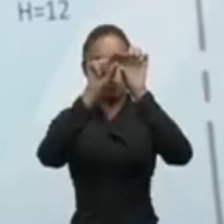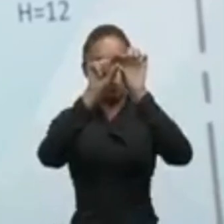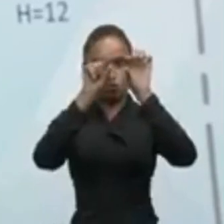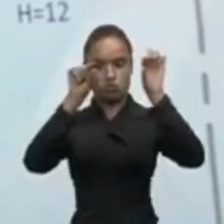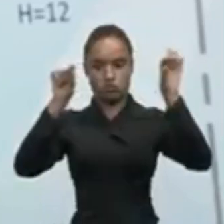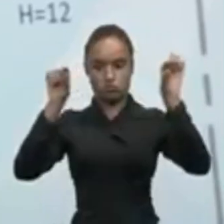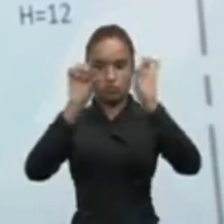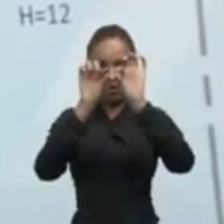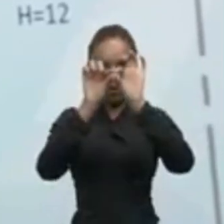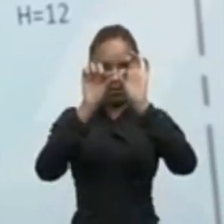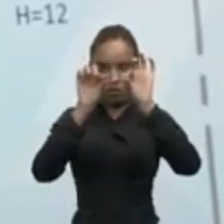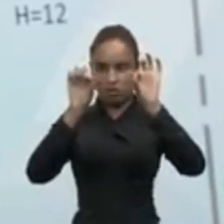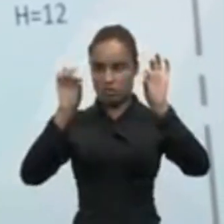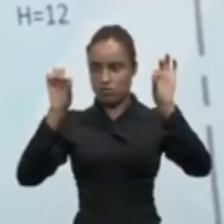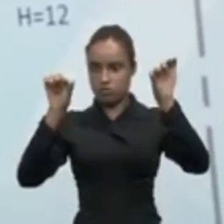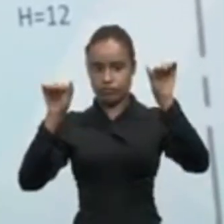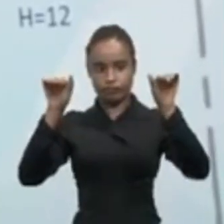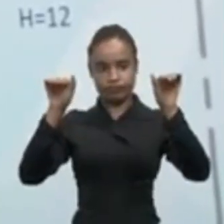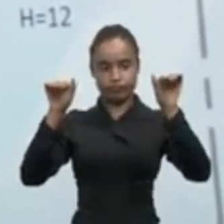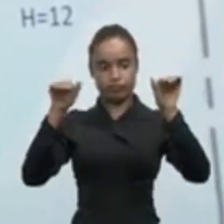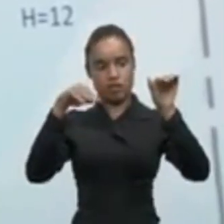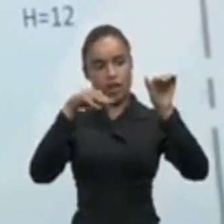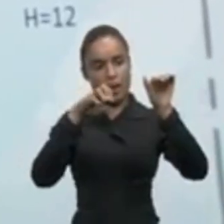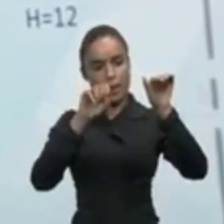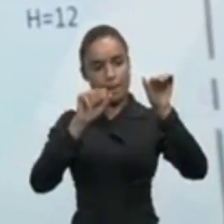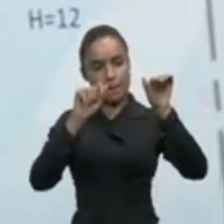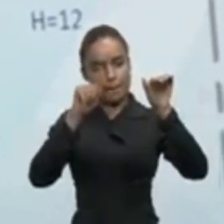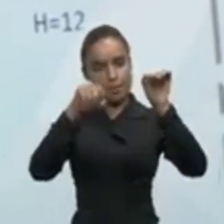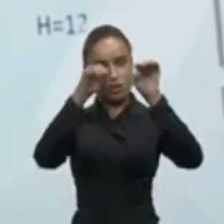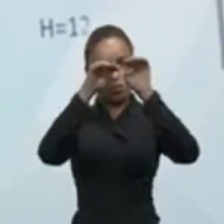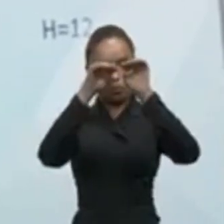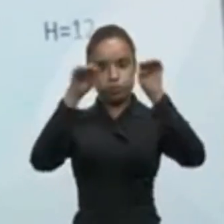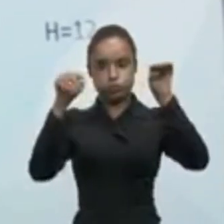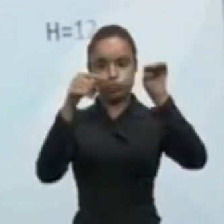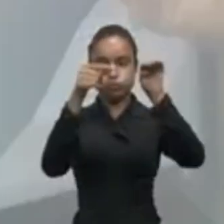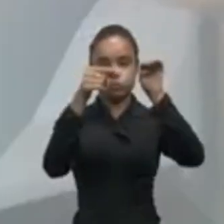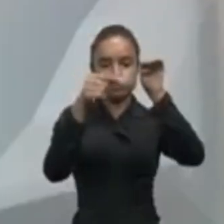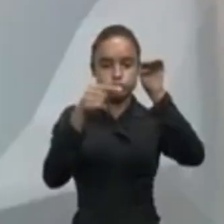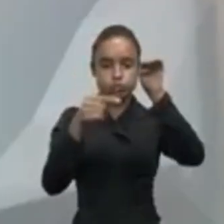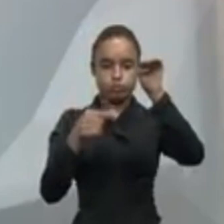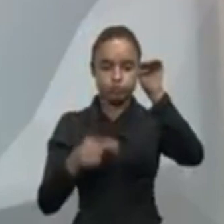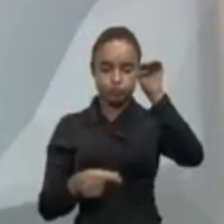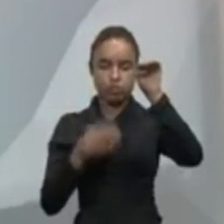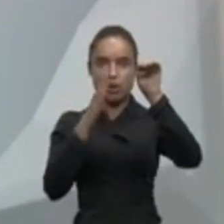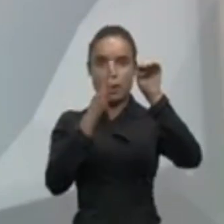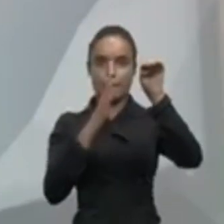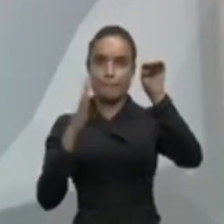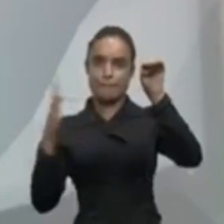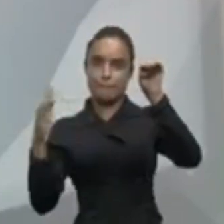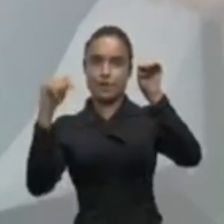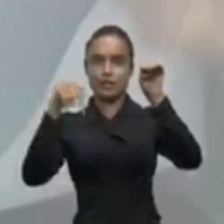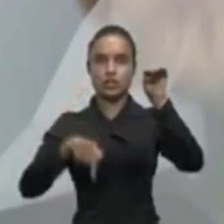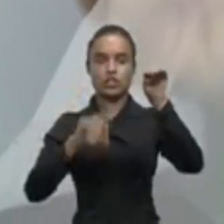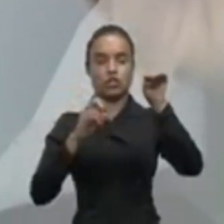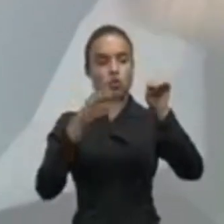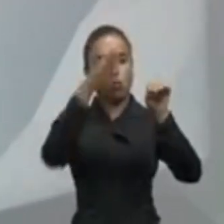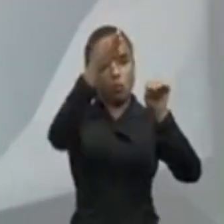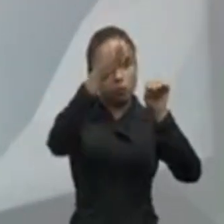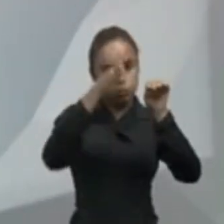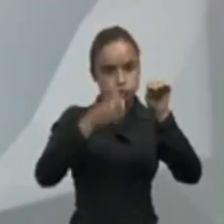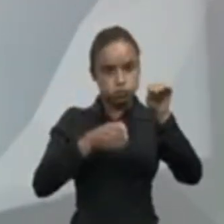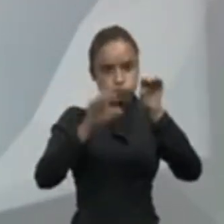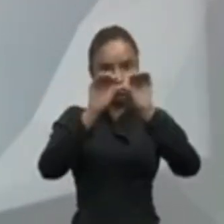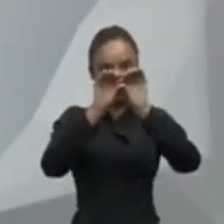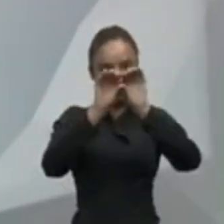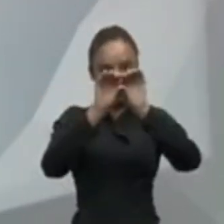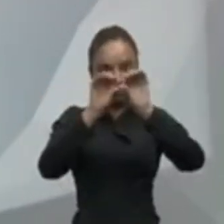da viga está localizada na mesa, com apenas parte da espessura da laje, ou quando a linha neutra se encontra na alma da viga, com a